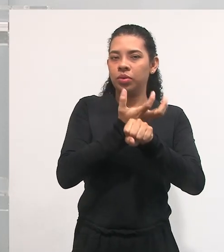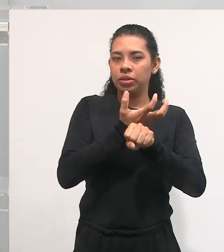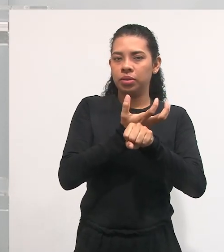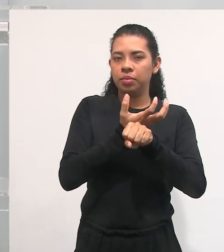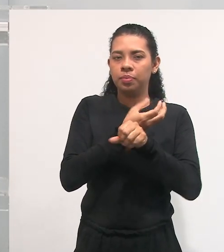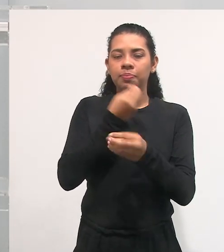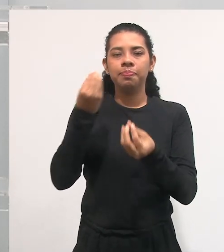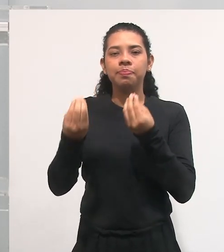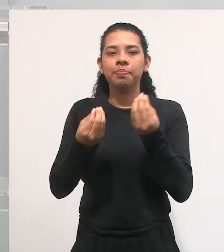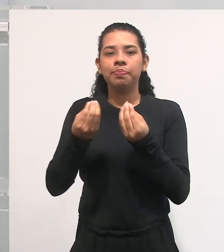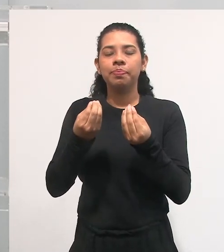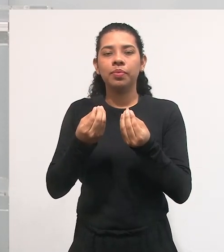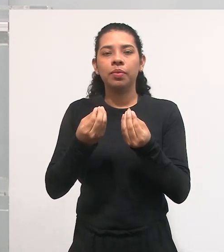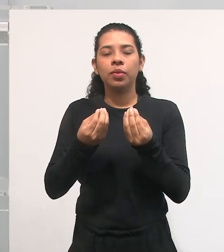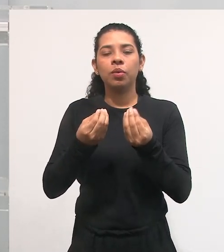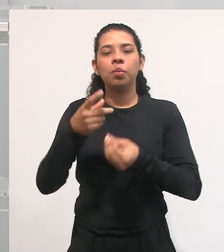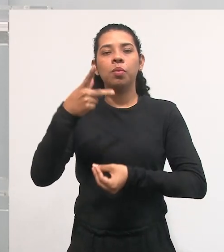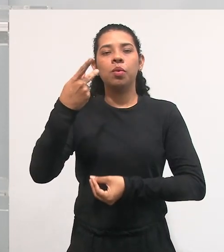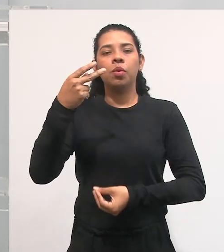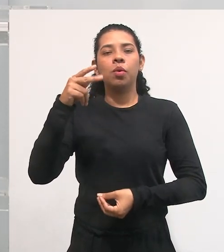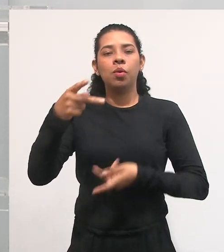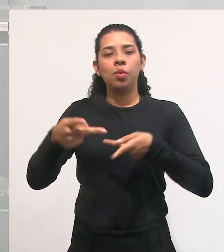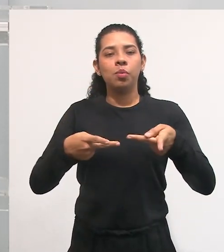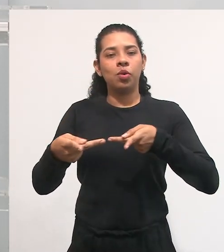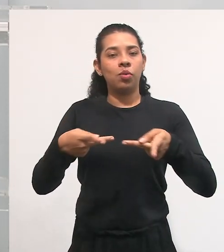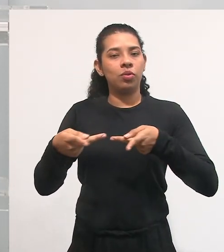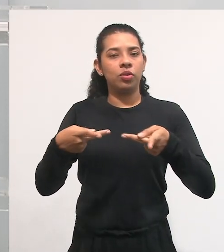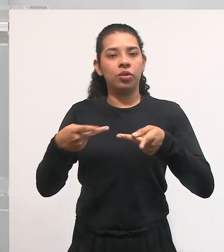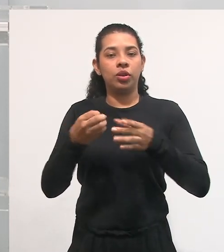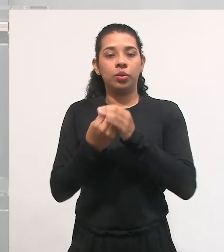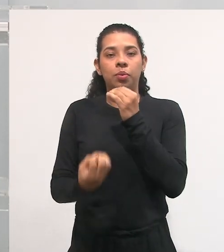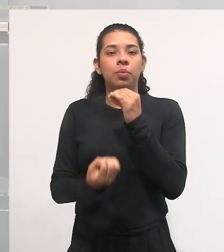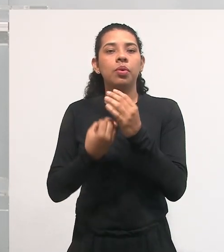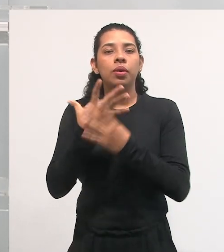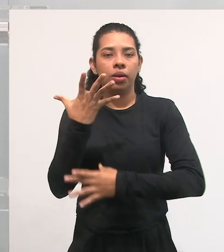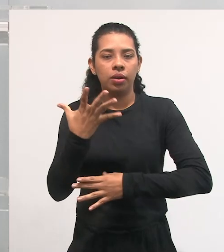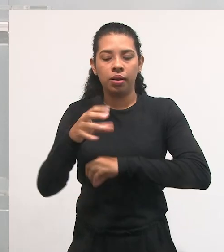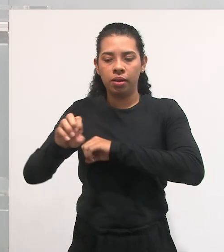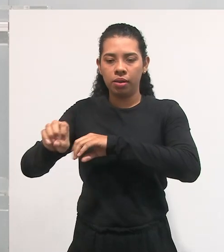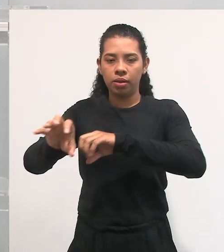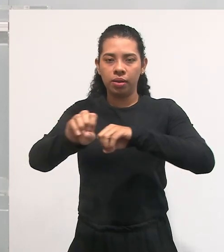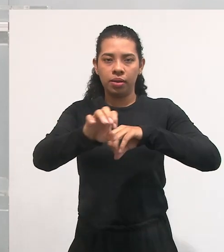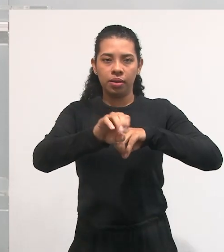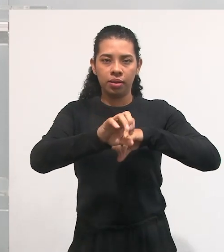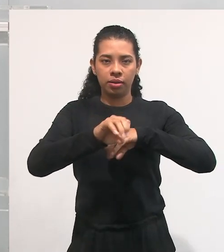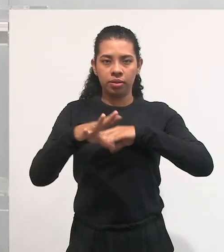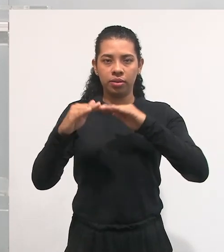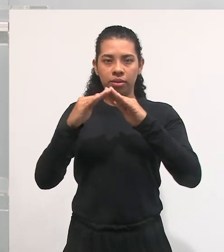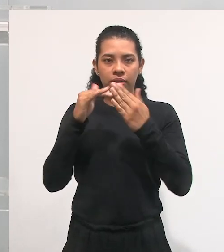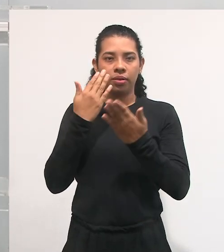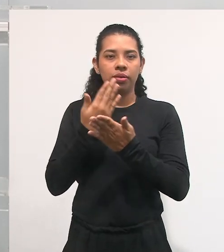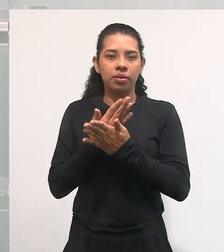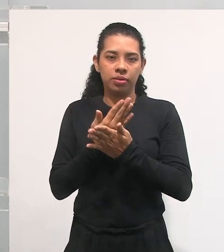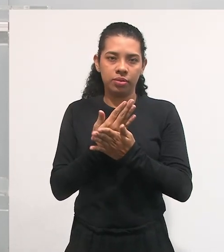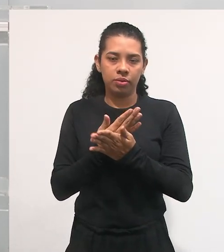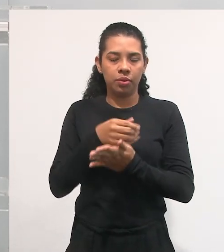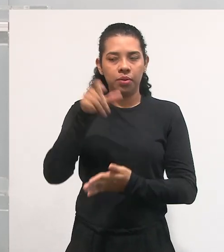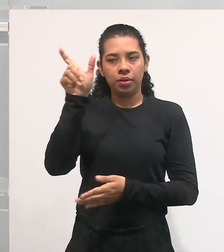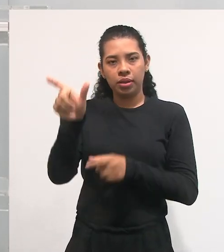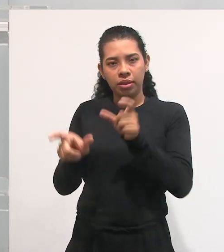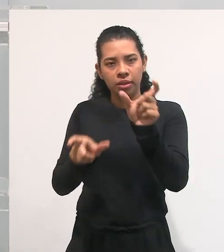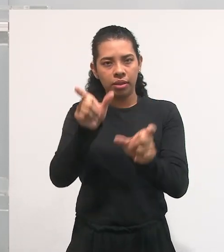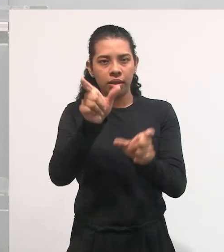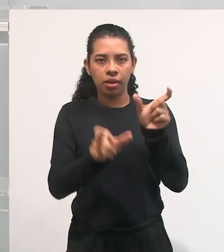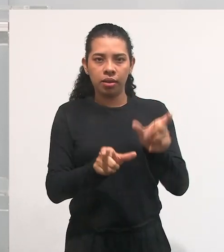que o projeto político-pedagógico concebe a sociedade, concebe a escola, concebe o sujeito. E é